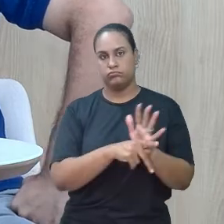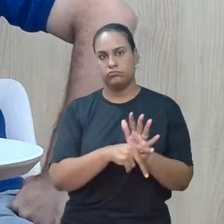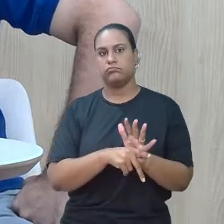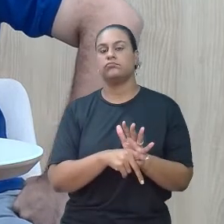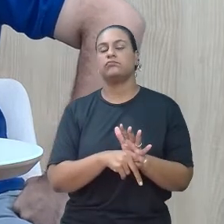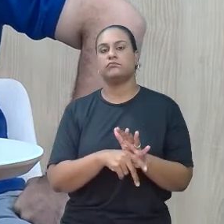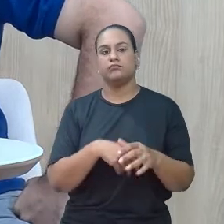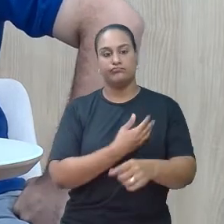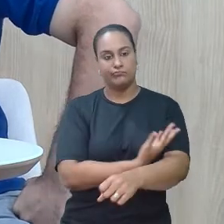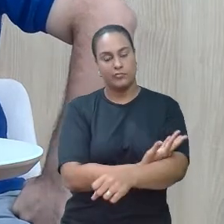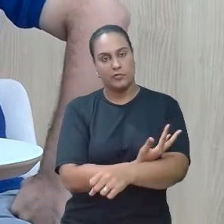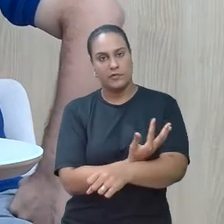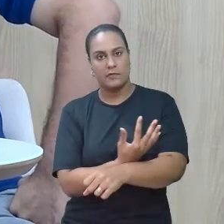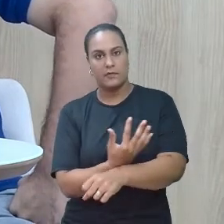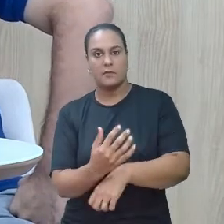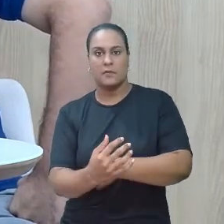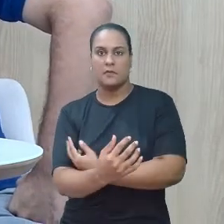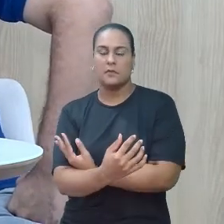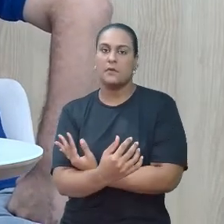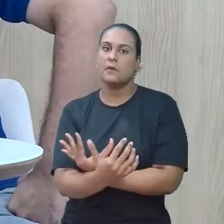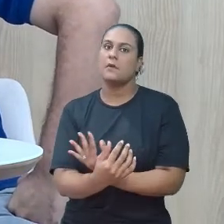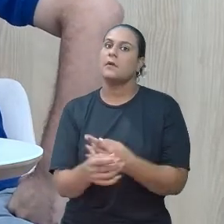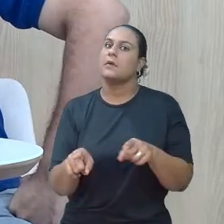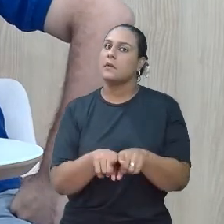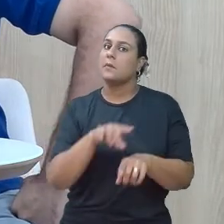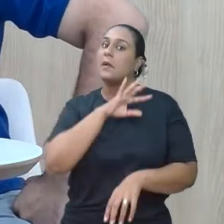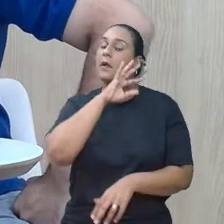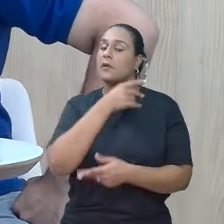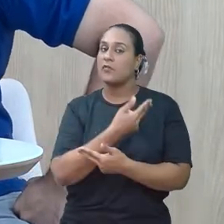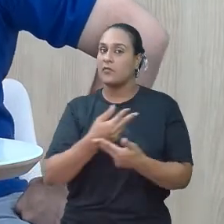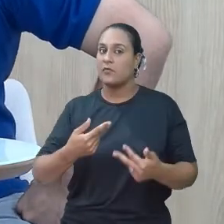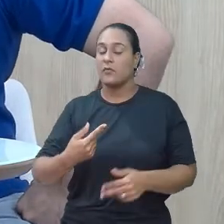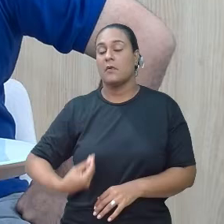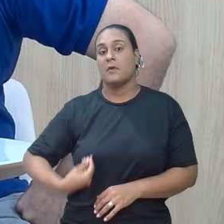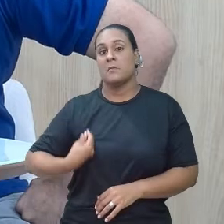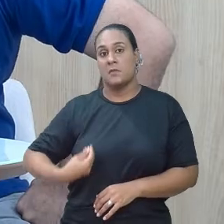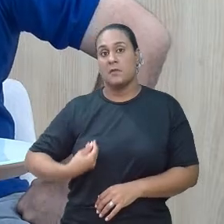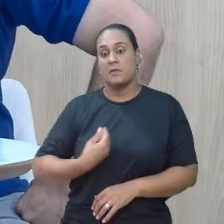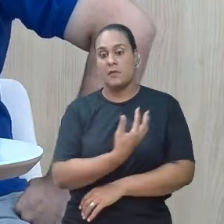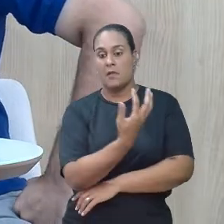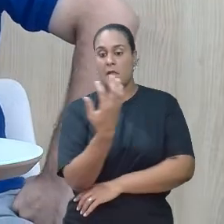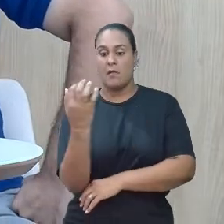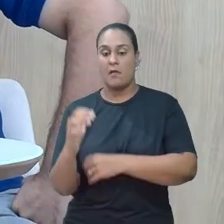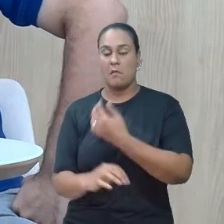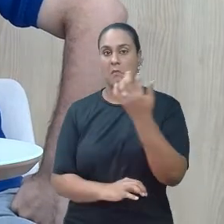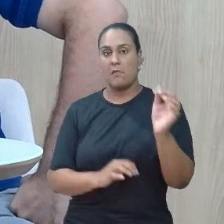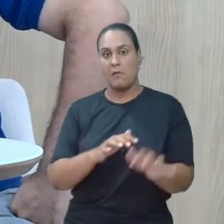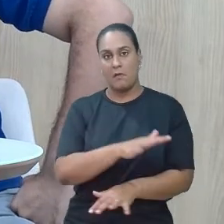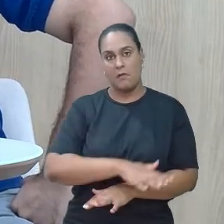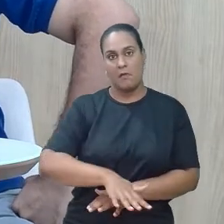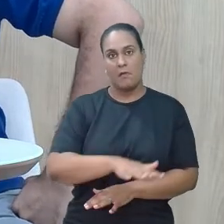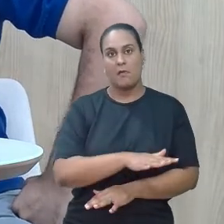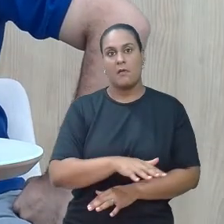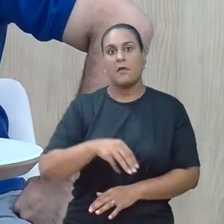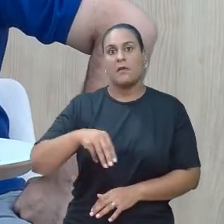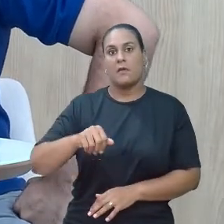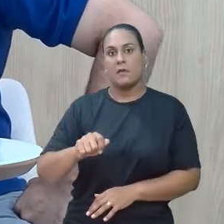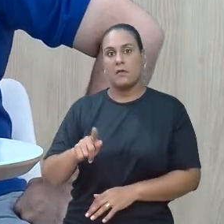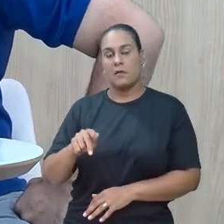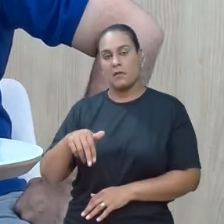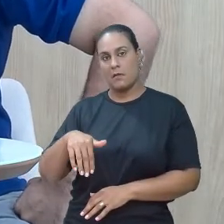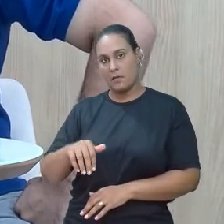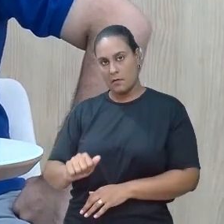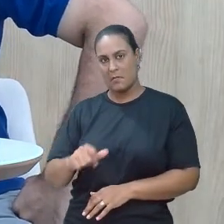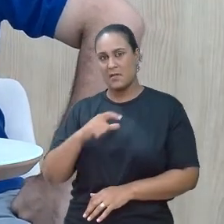área dos vegetais, como na vida dos animais presentes naquela área. Esse magma ele vem carregado